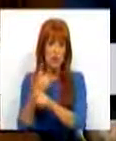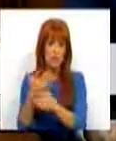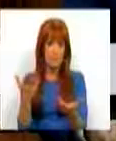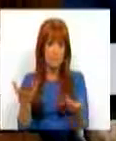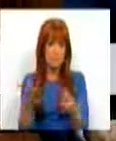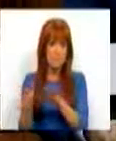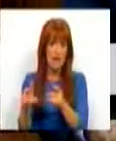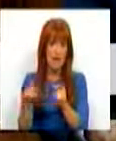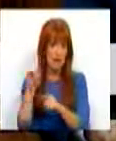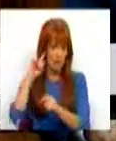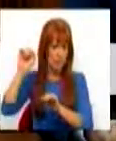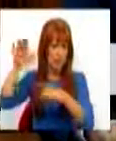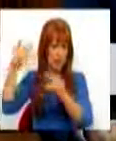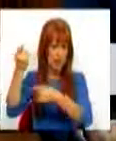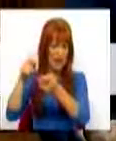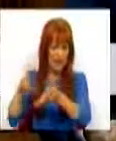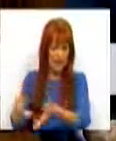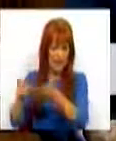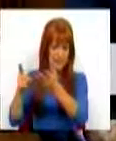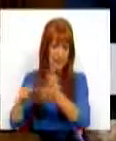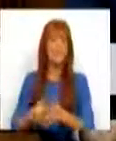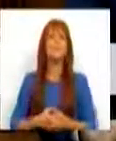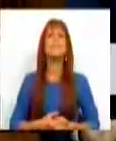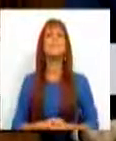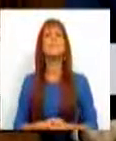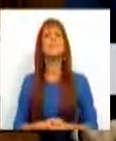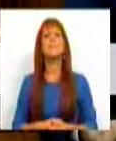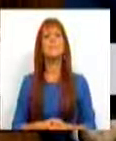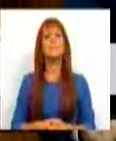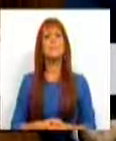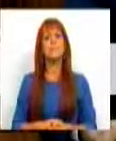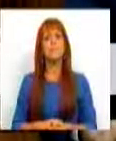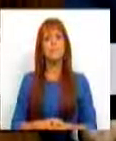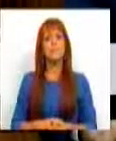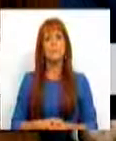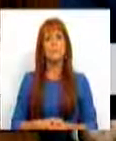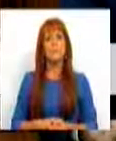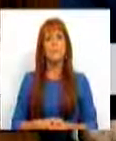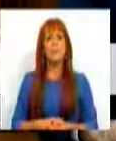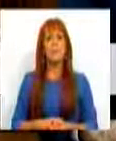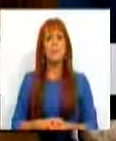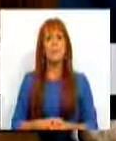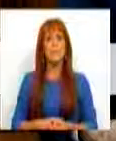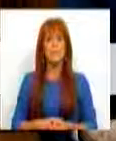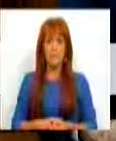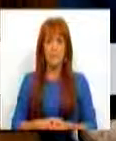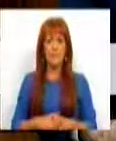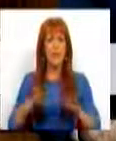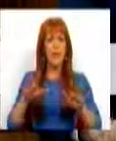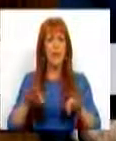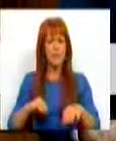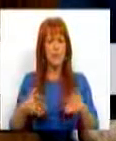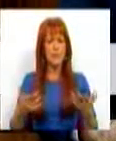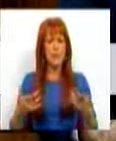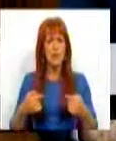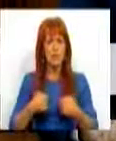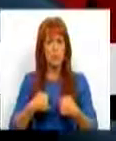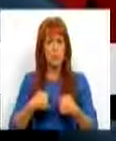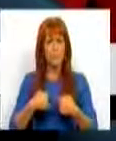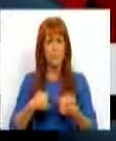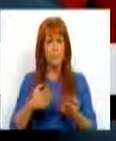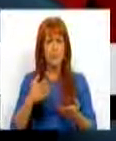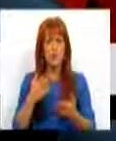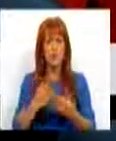fechar o perímetro, mas que está praticamente finalizado, num processo de avaliação e de preparação de orçamento